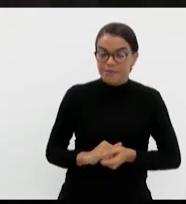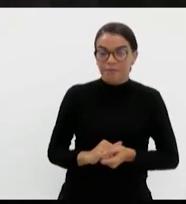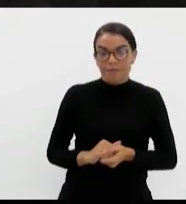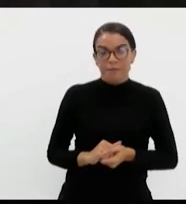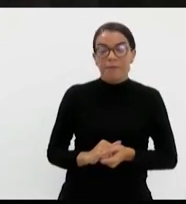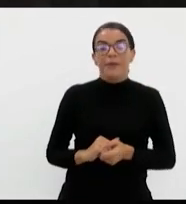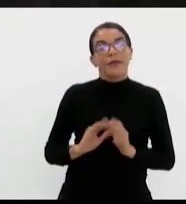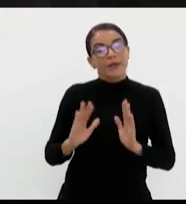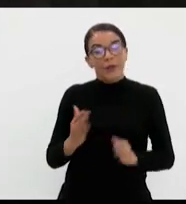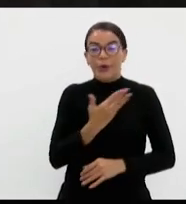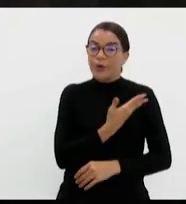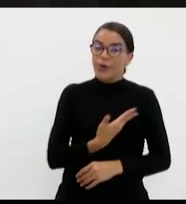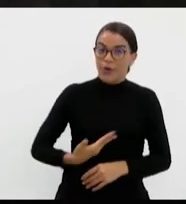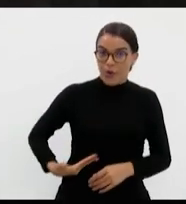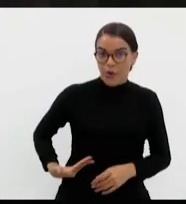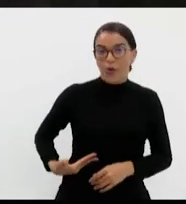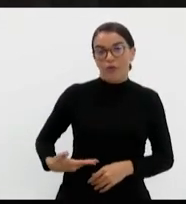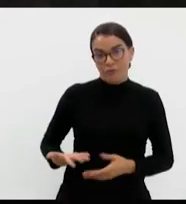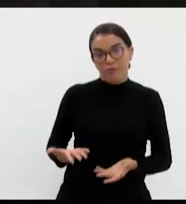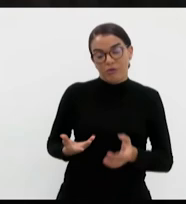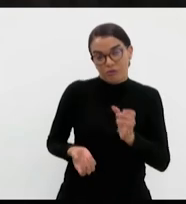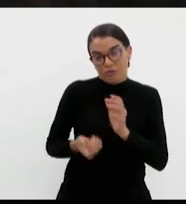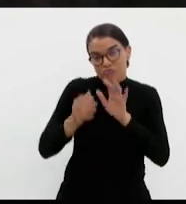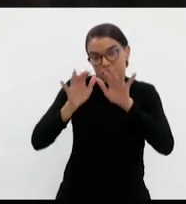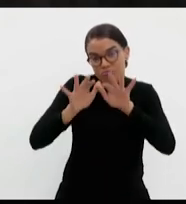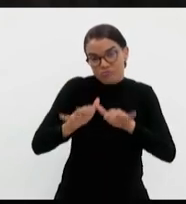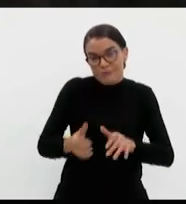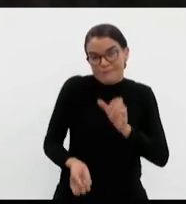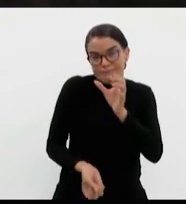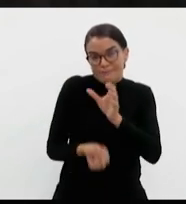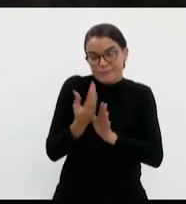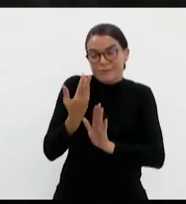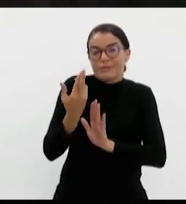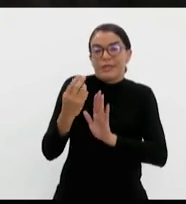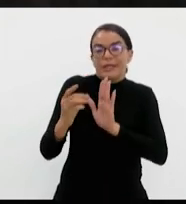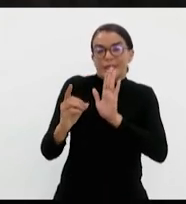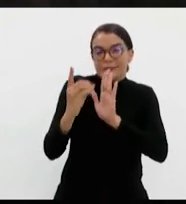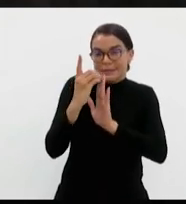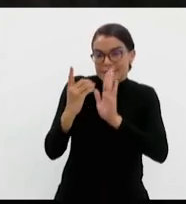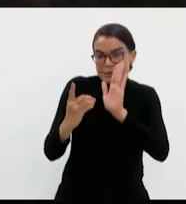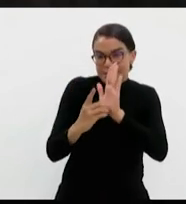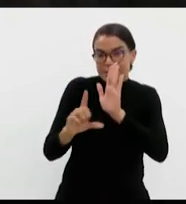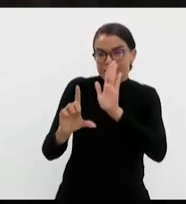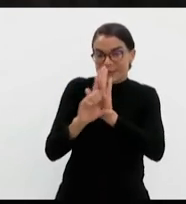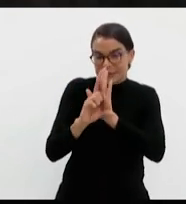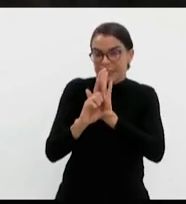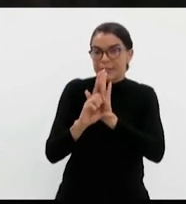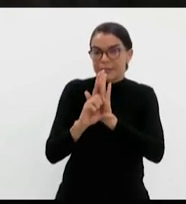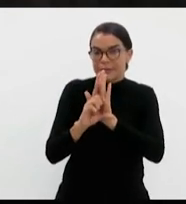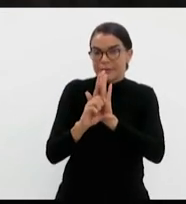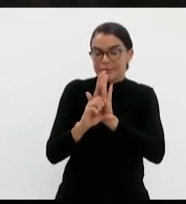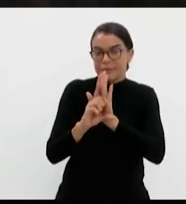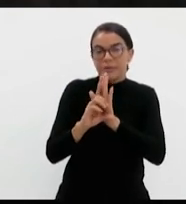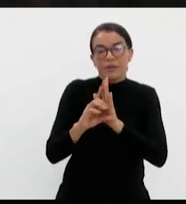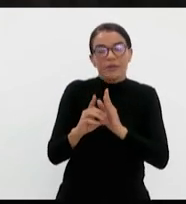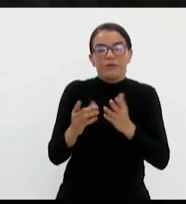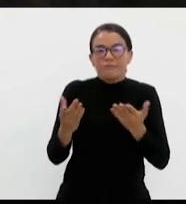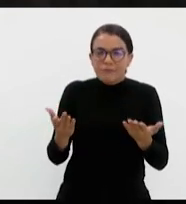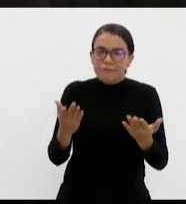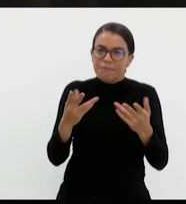governador, por decreto, alterou as regras de um decreto-lei.